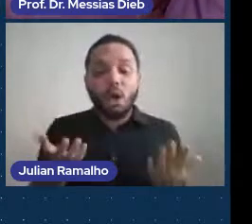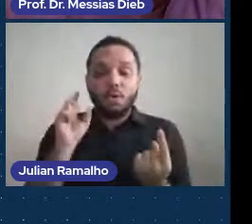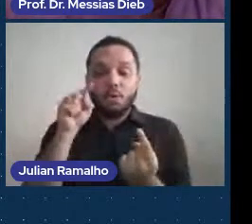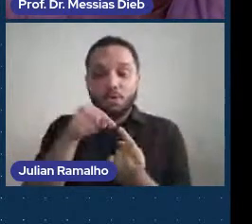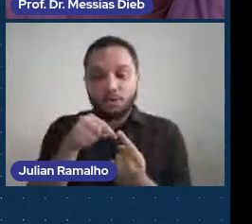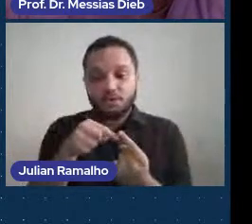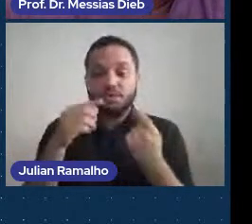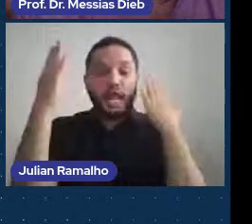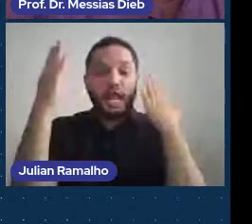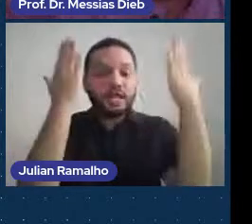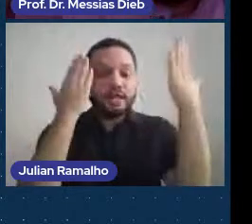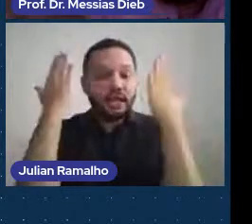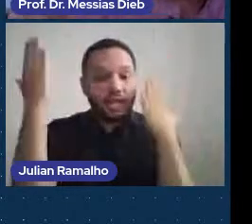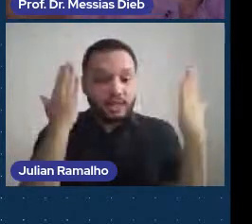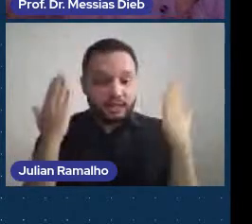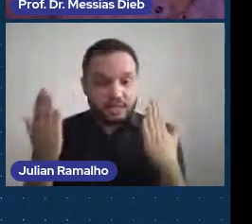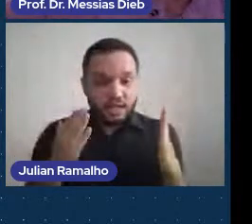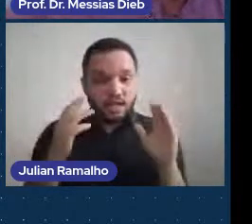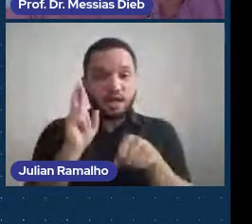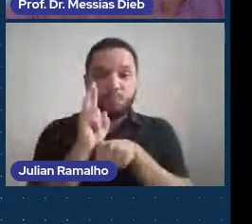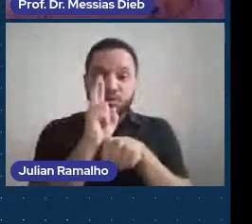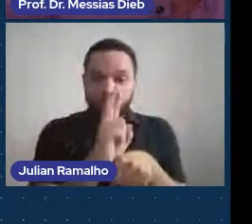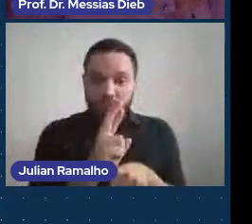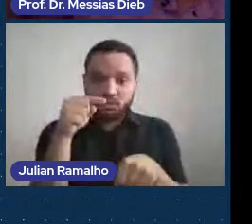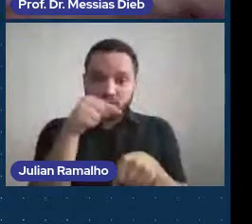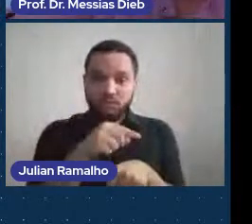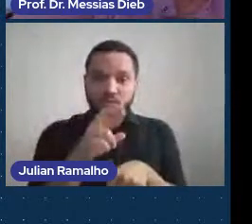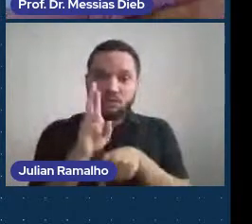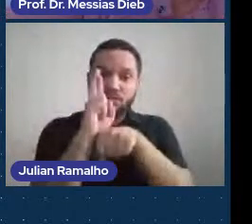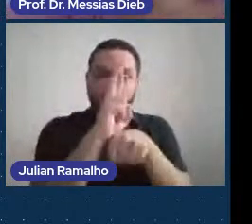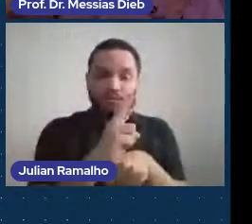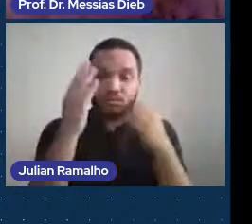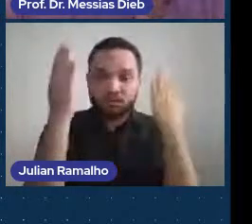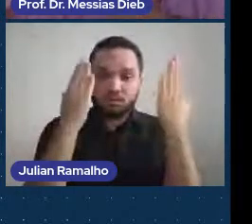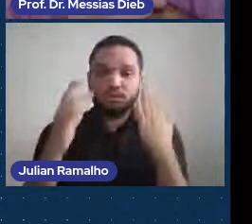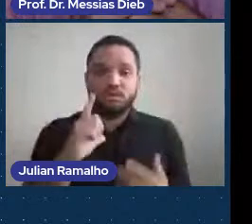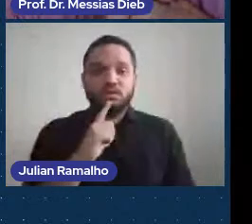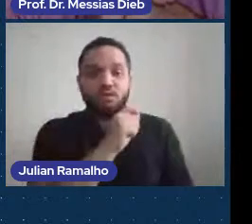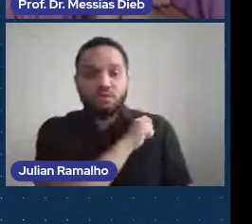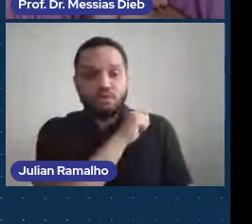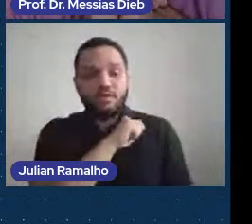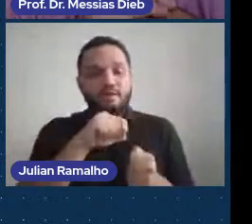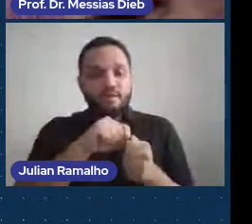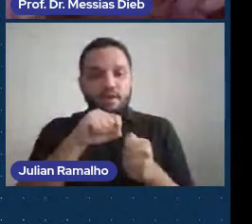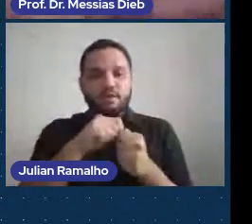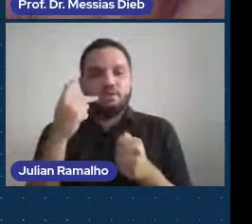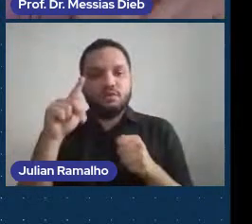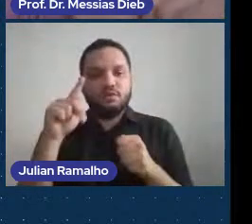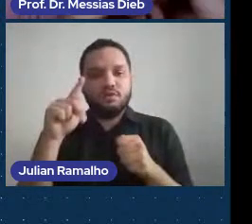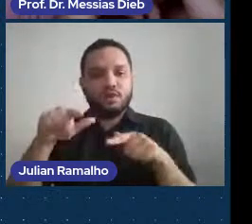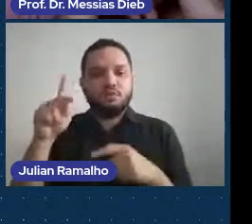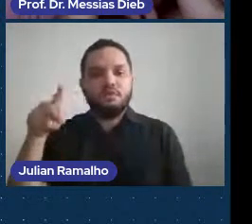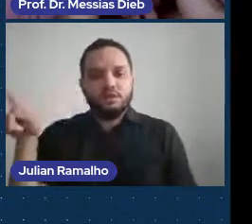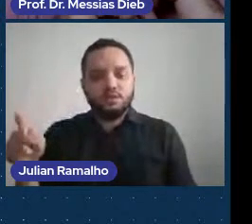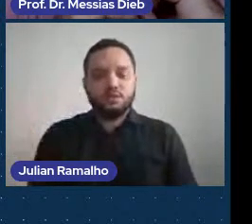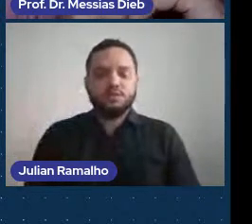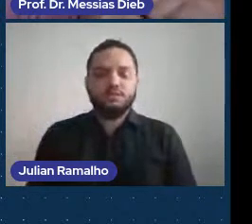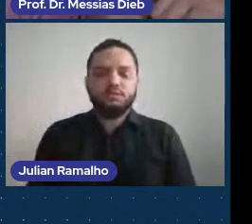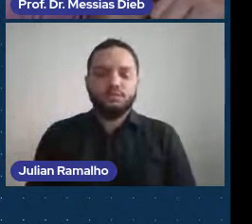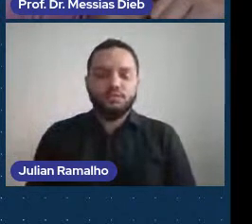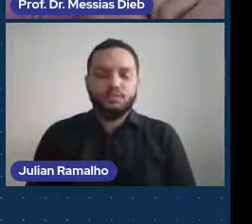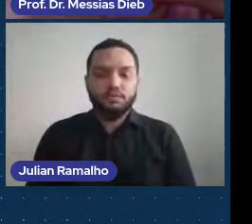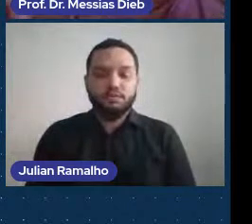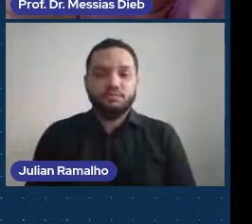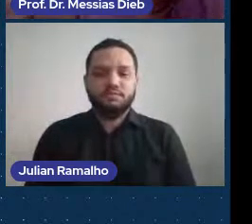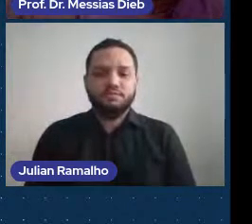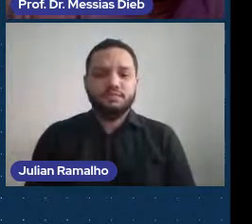essa representação. Analisar a representação que os estudantes fazem do trabalho dos professores. E aí eu estou dizendo analisar